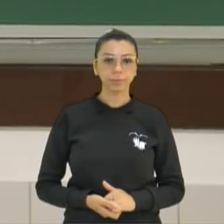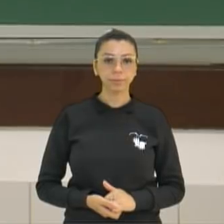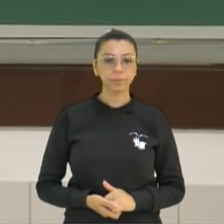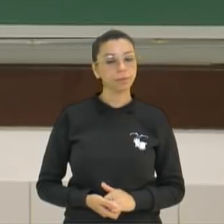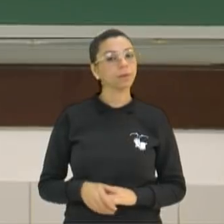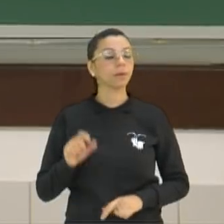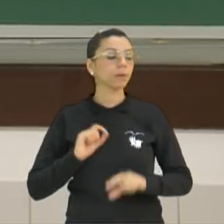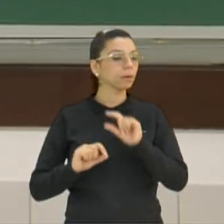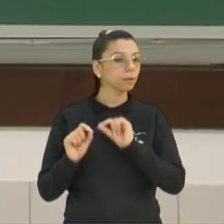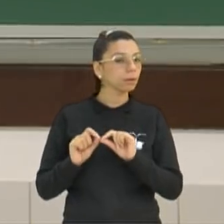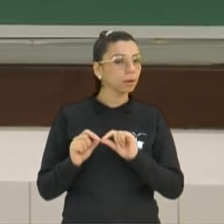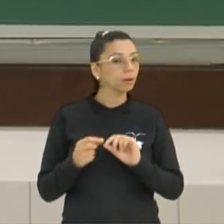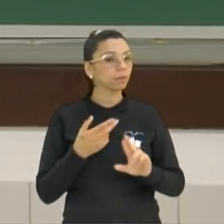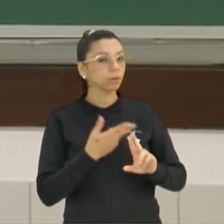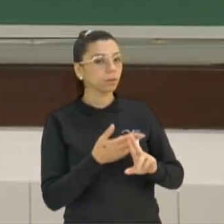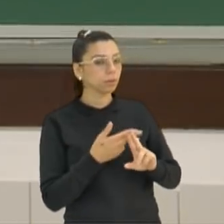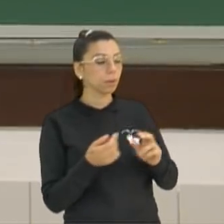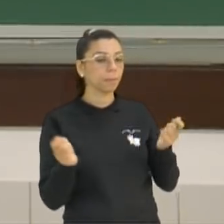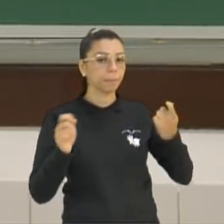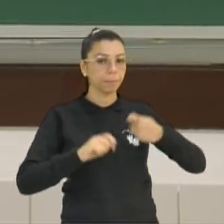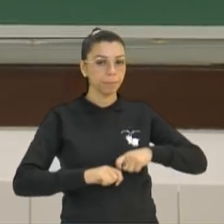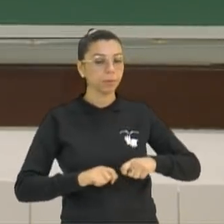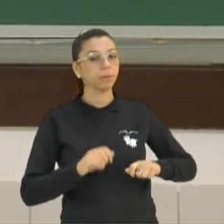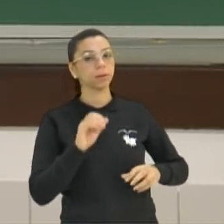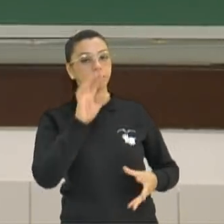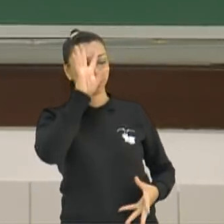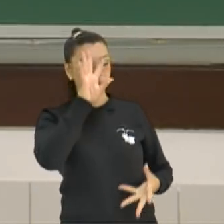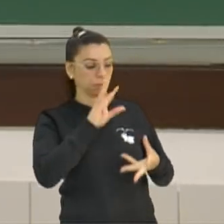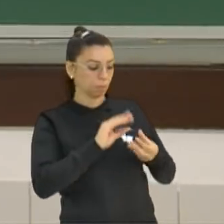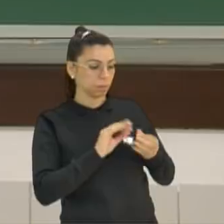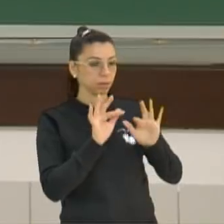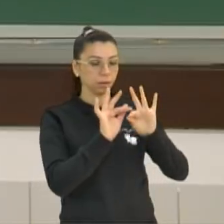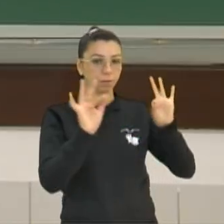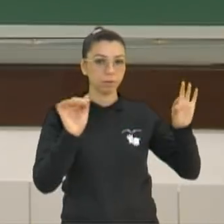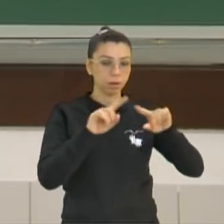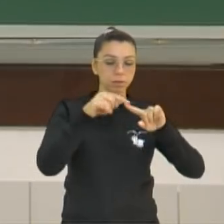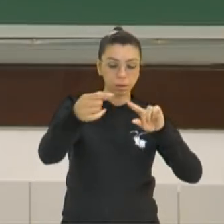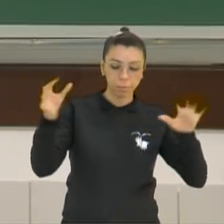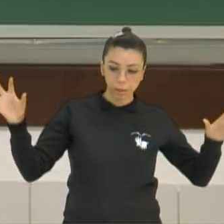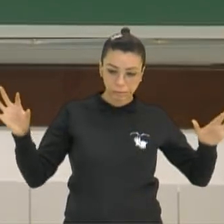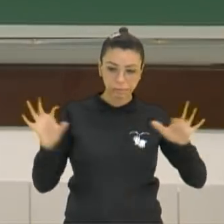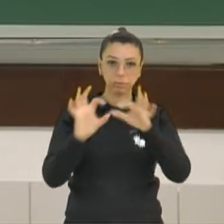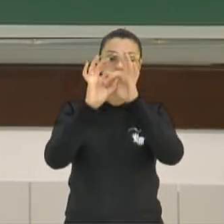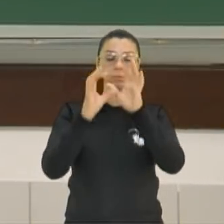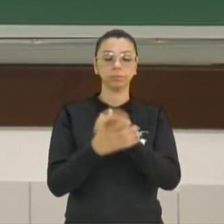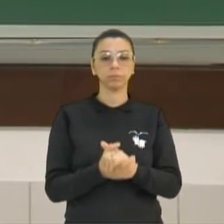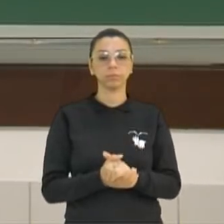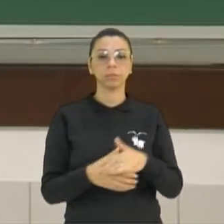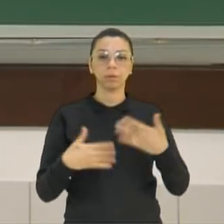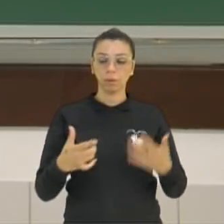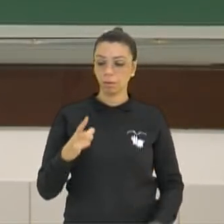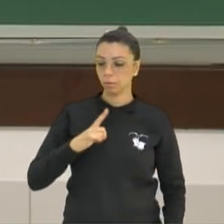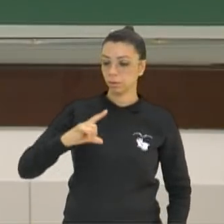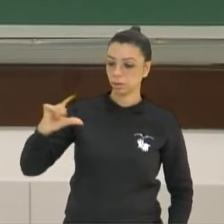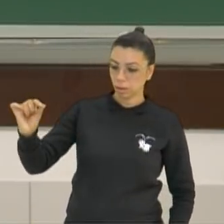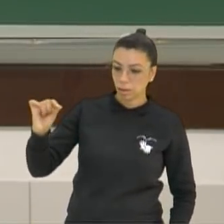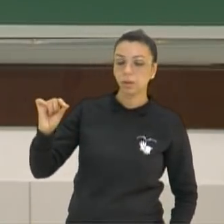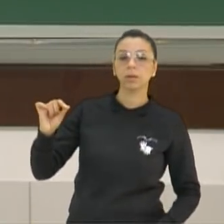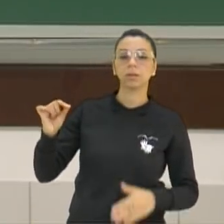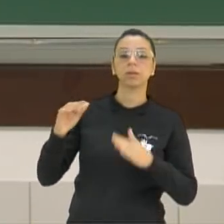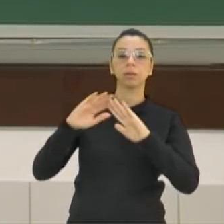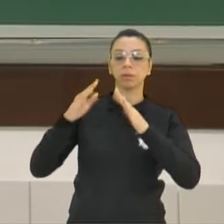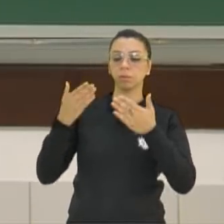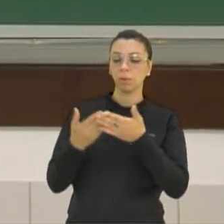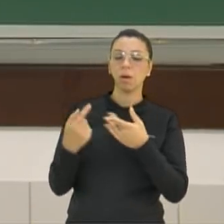O que você usou? Então, primeiro você tem que entender a frase para poder juntar. Eu saí da escola cedo, eu não estava me sentindo